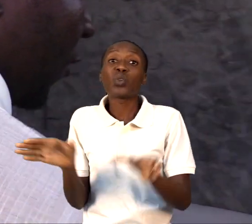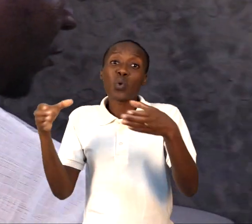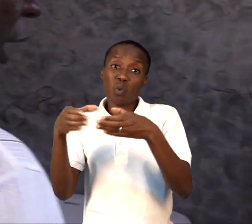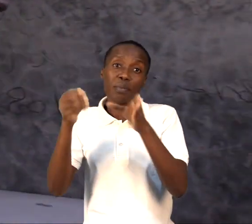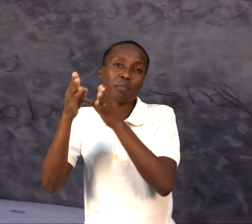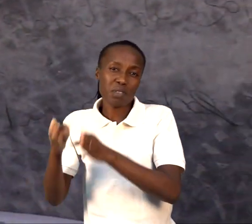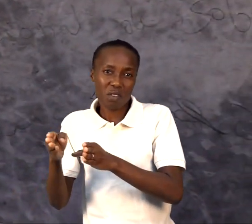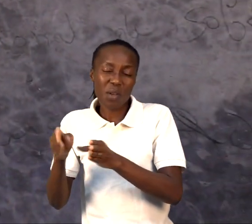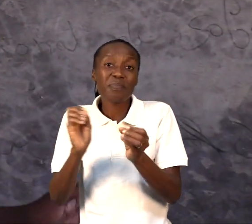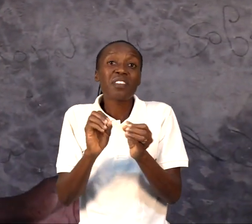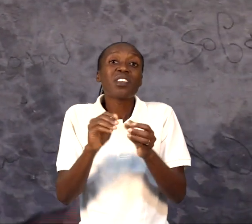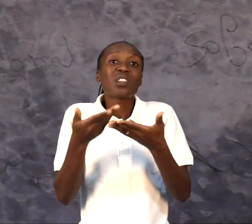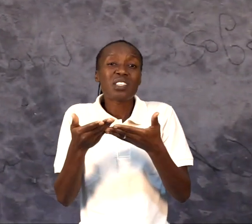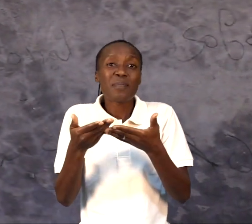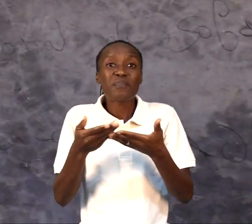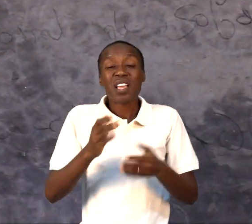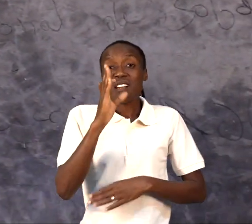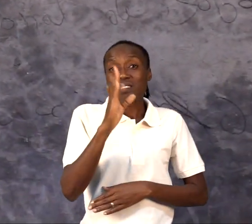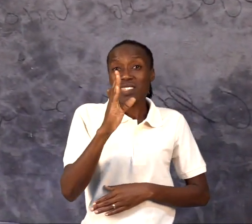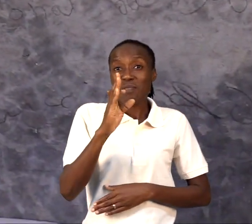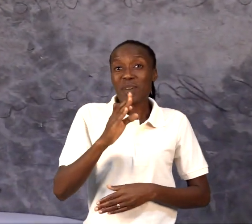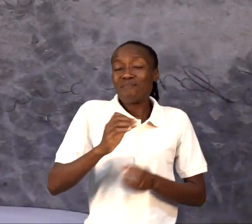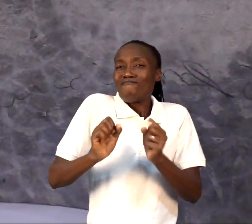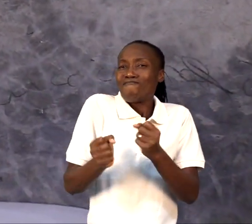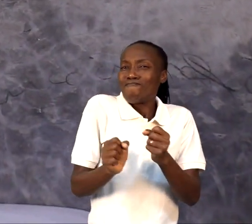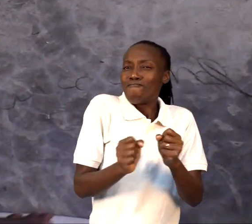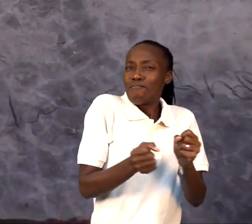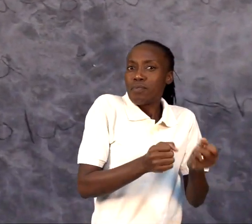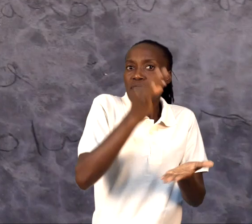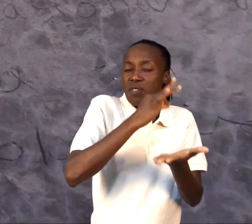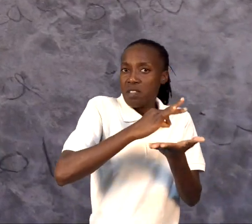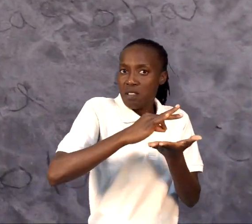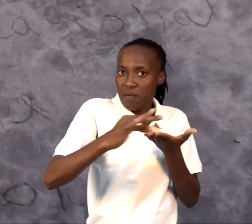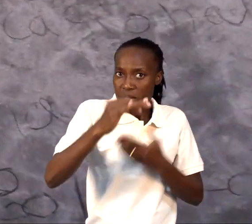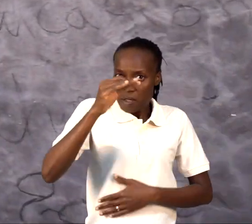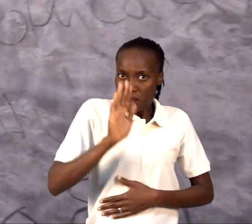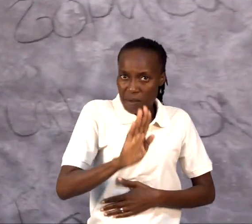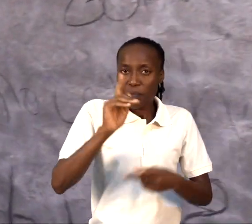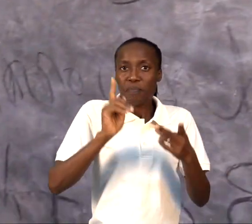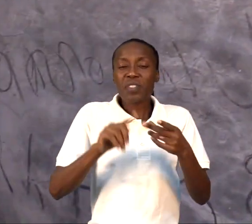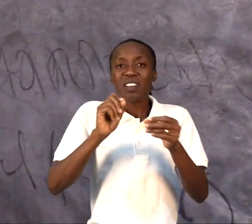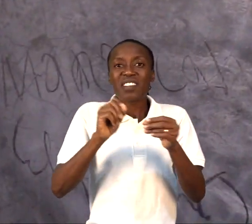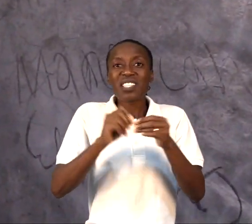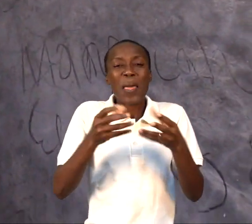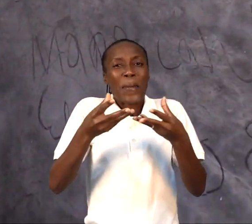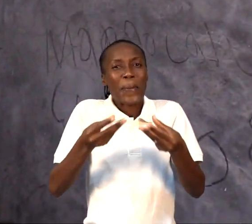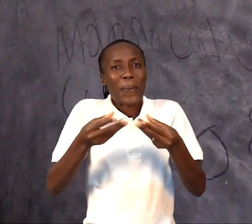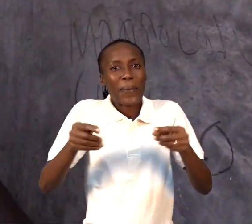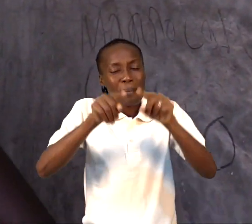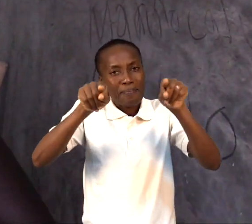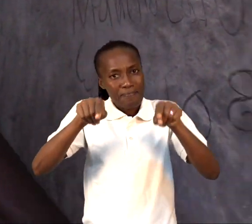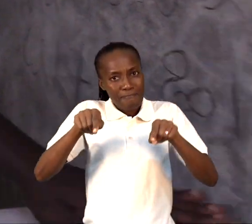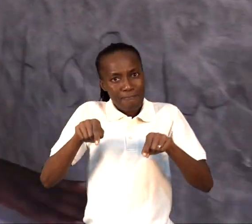atender esse grupo de indivíduos. Então, tivemos que limpar a casa de banho aqui, ao lado. Limpamos a casa de